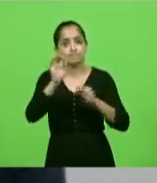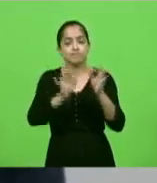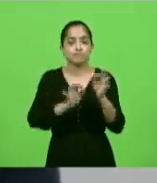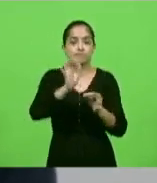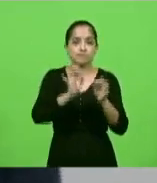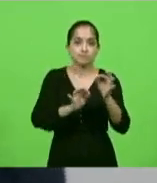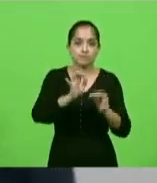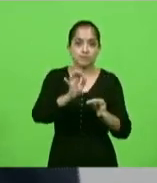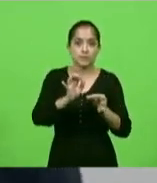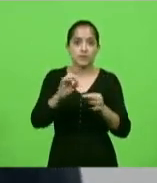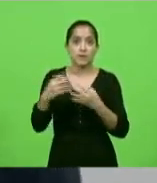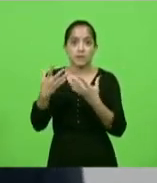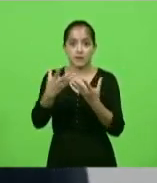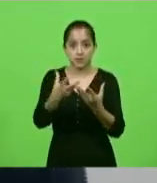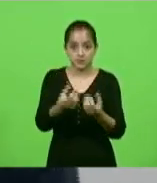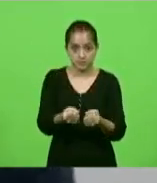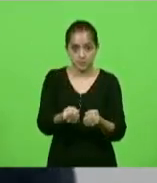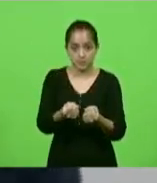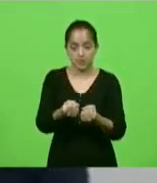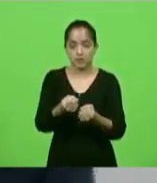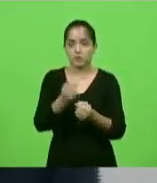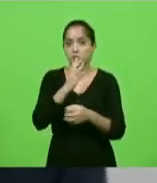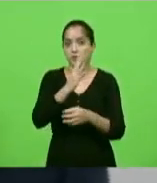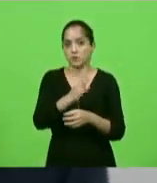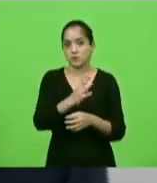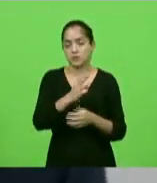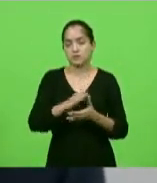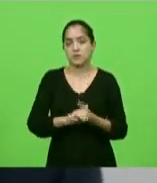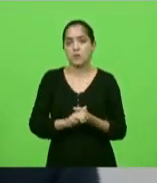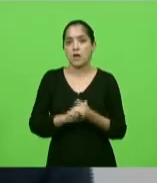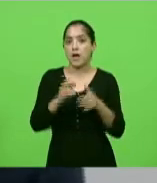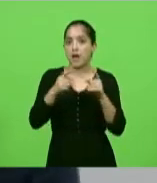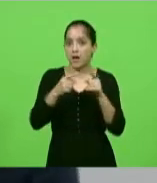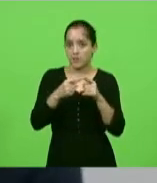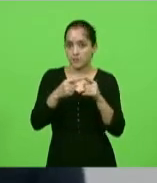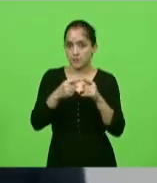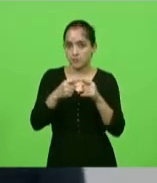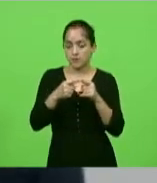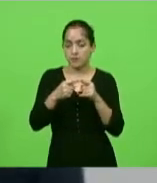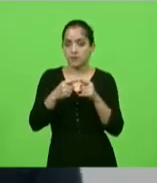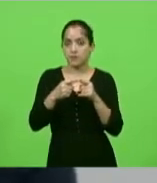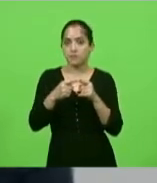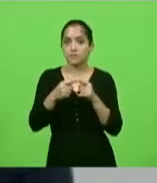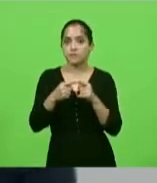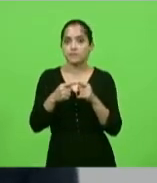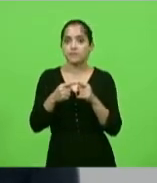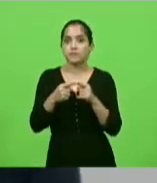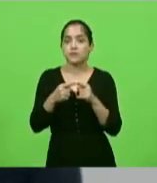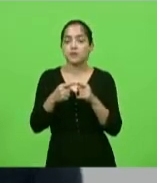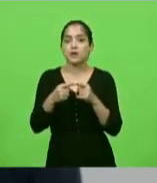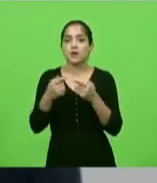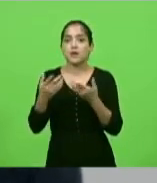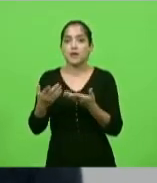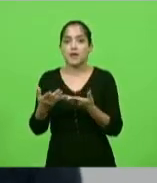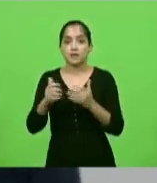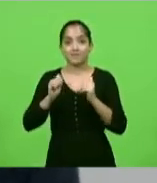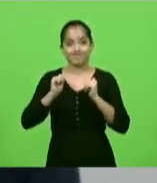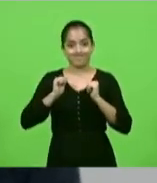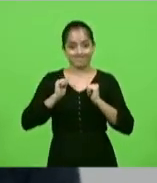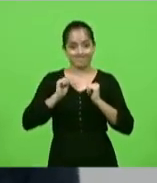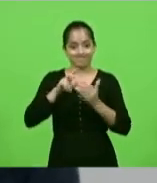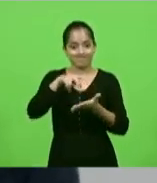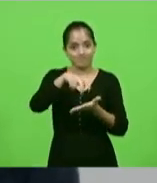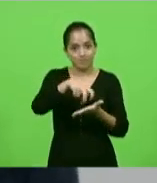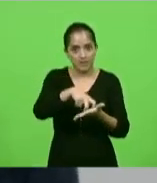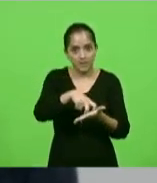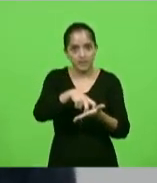jurídica para o recebimento da peça acusatória. A primeira que vos faço é que a dita omissão em penalizar